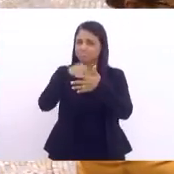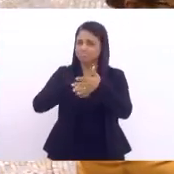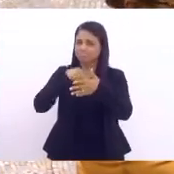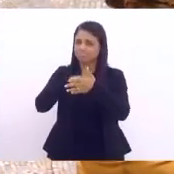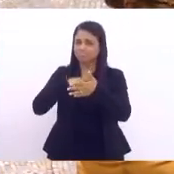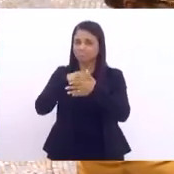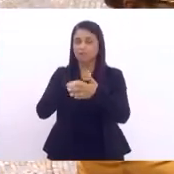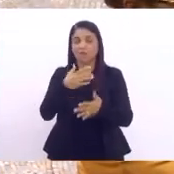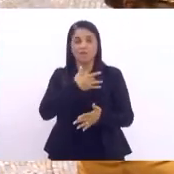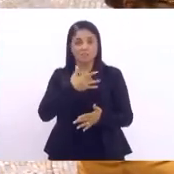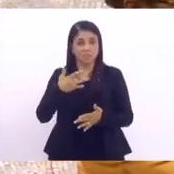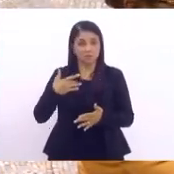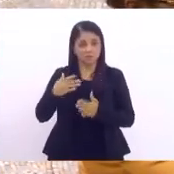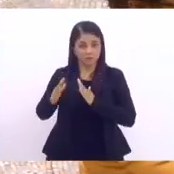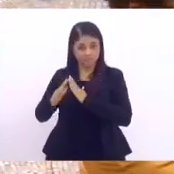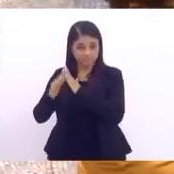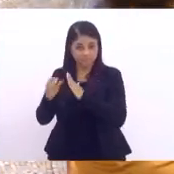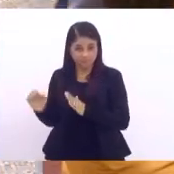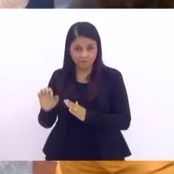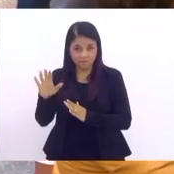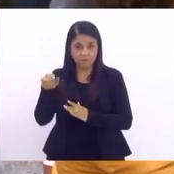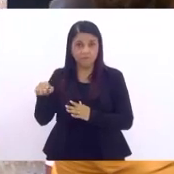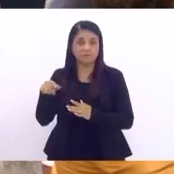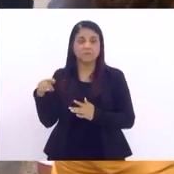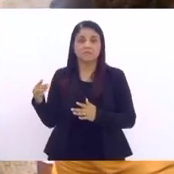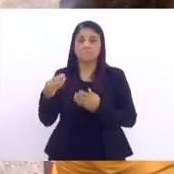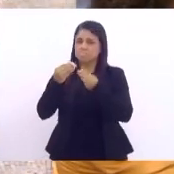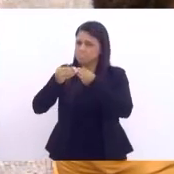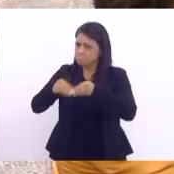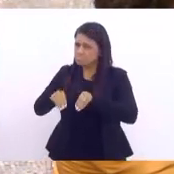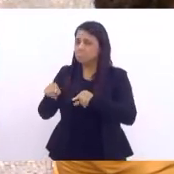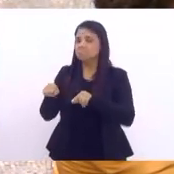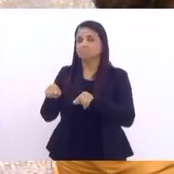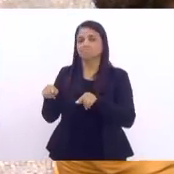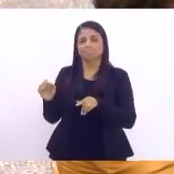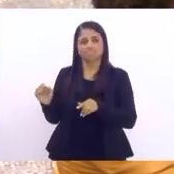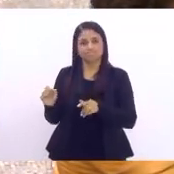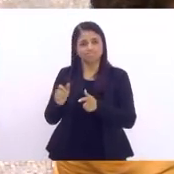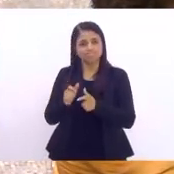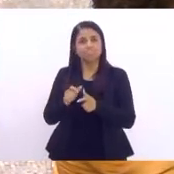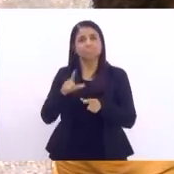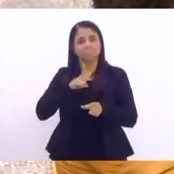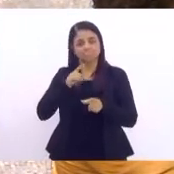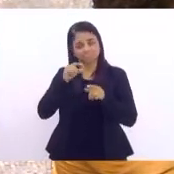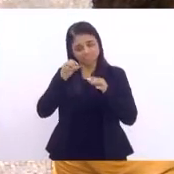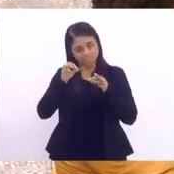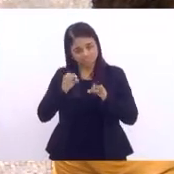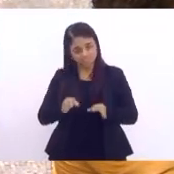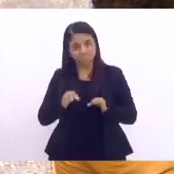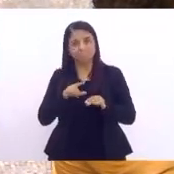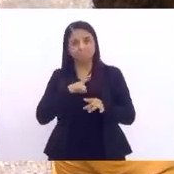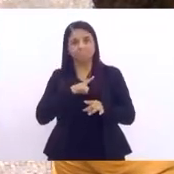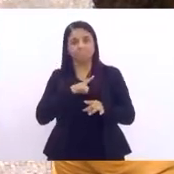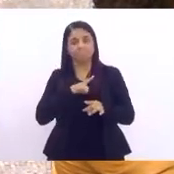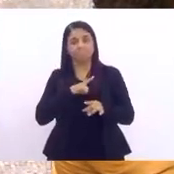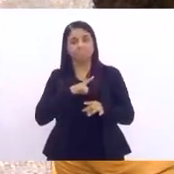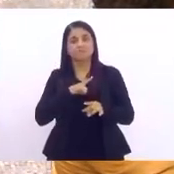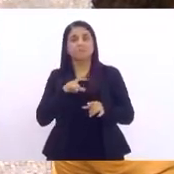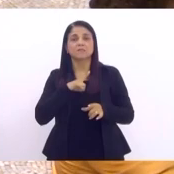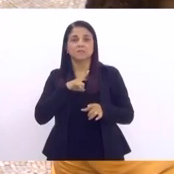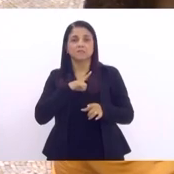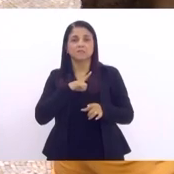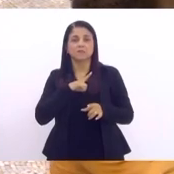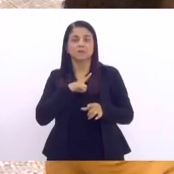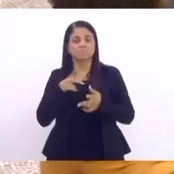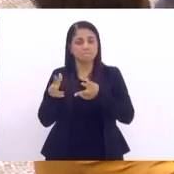periferia tem uma precariedade enorme, e diante dessa situação também, senhor presidente, a gente vê os dramas colocados